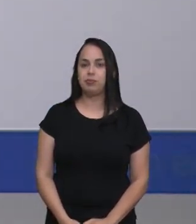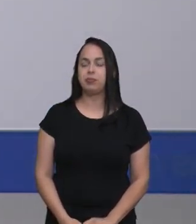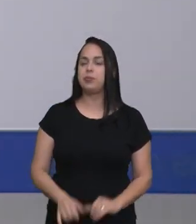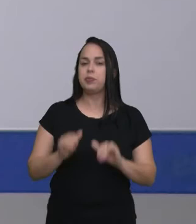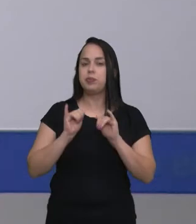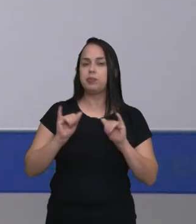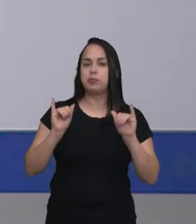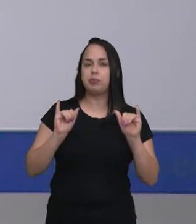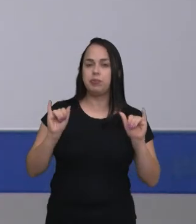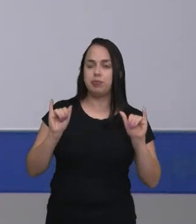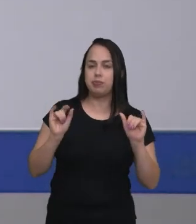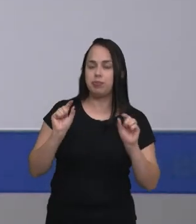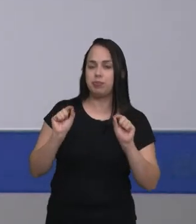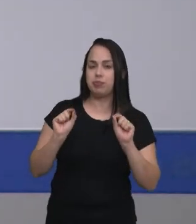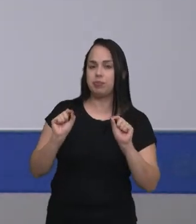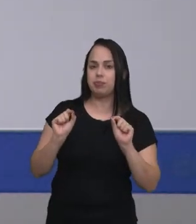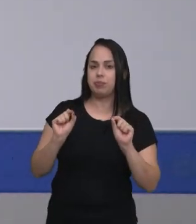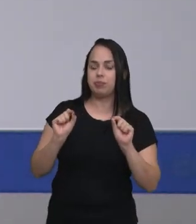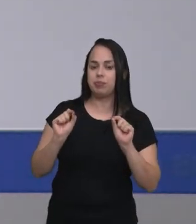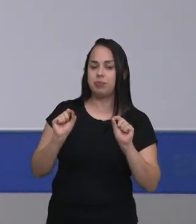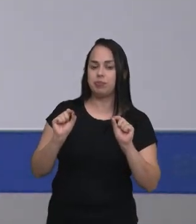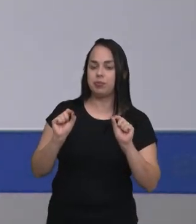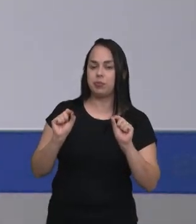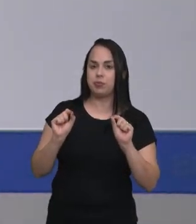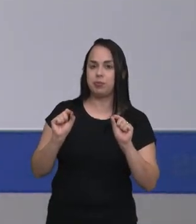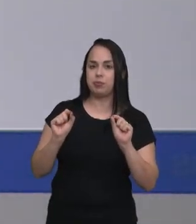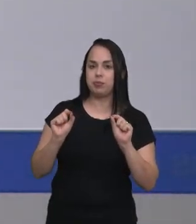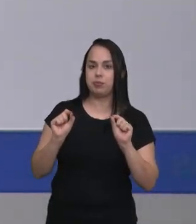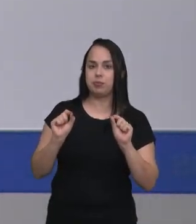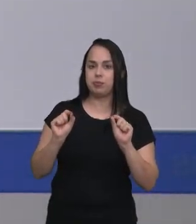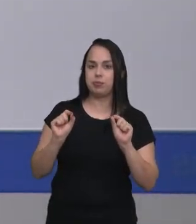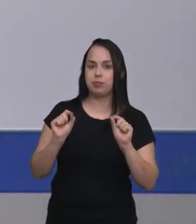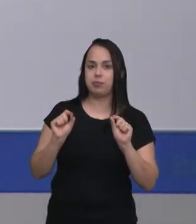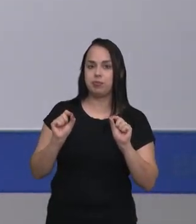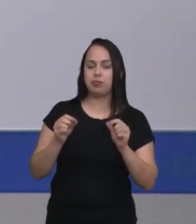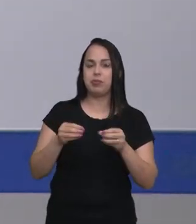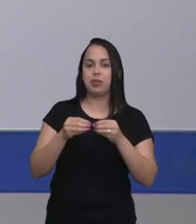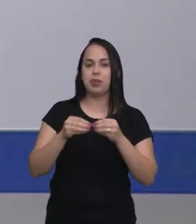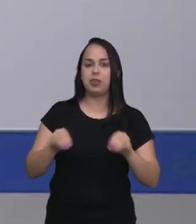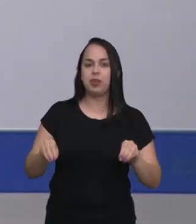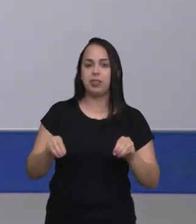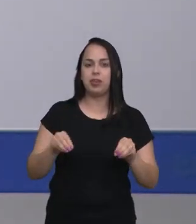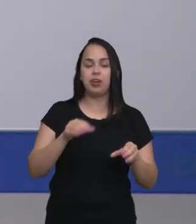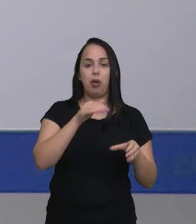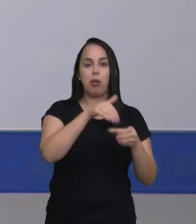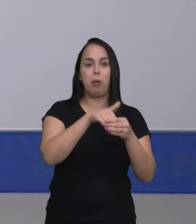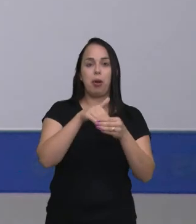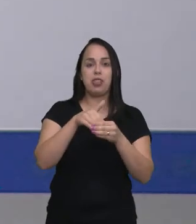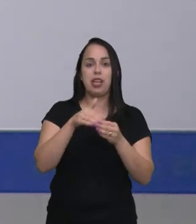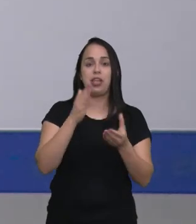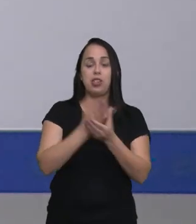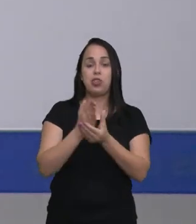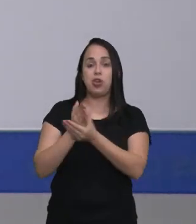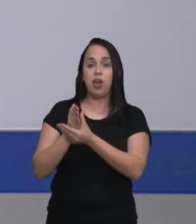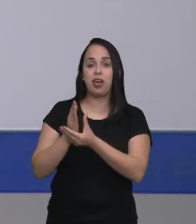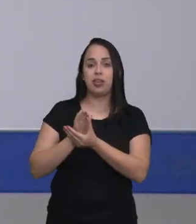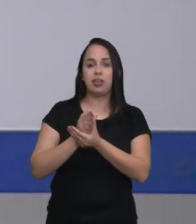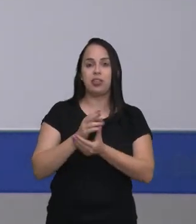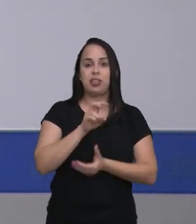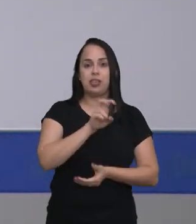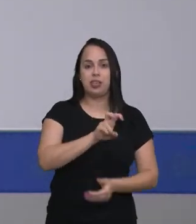Informo que ficam prejudicadas as votações dos processos